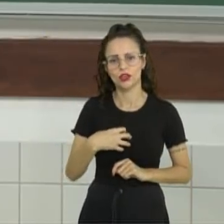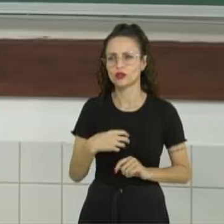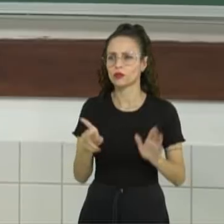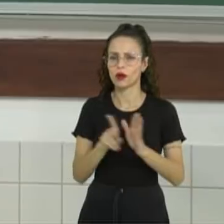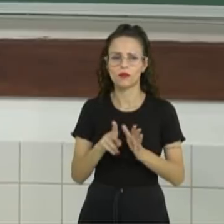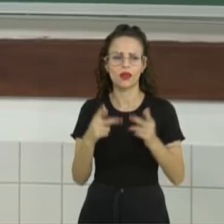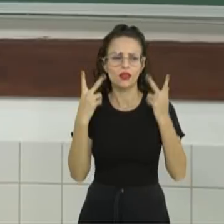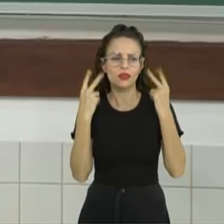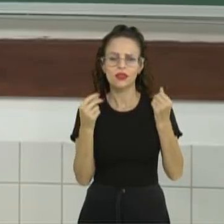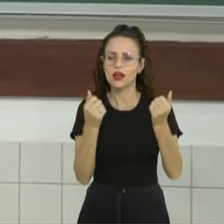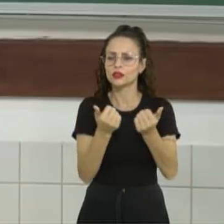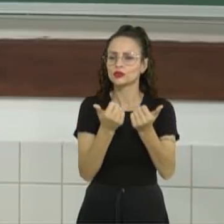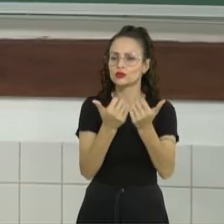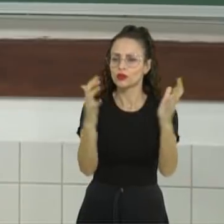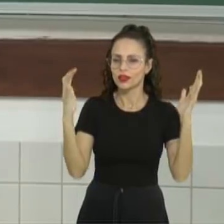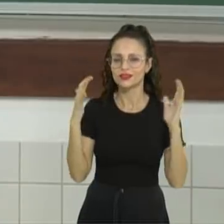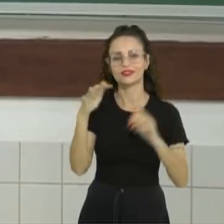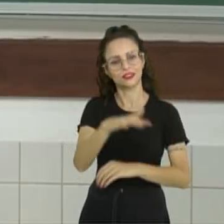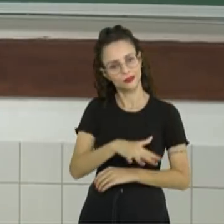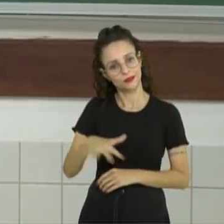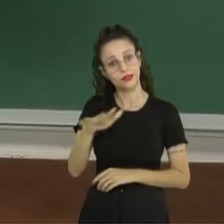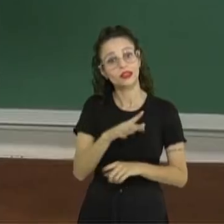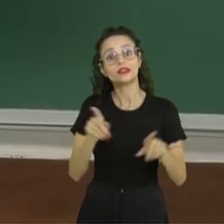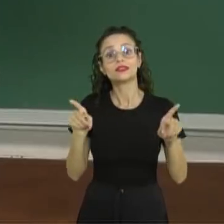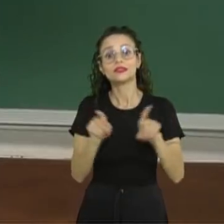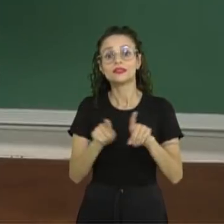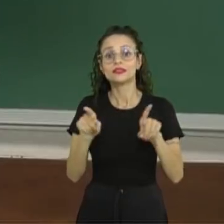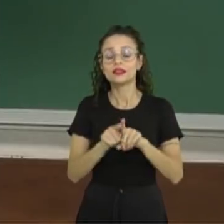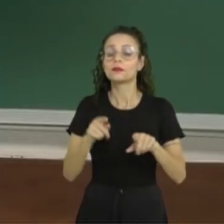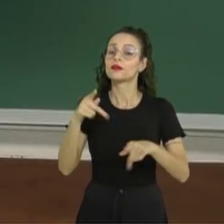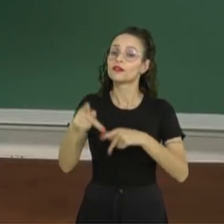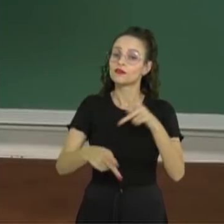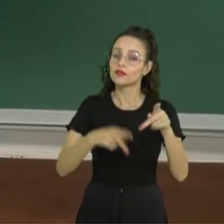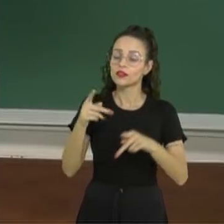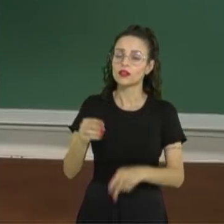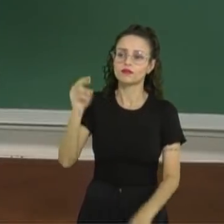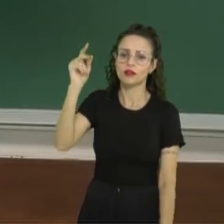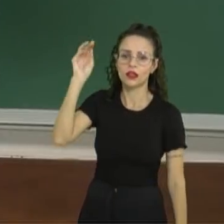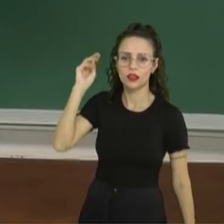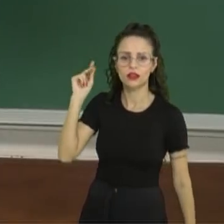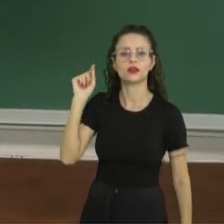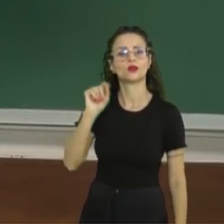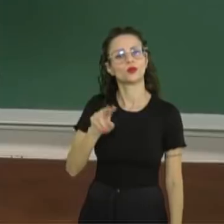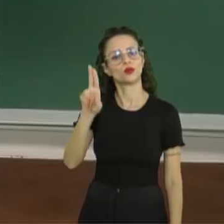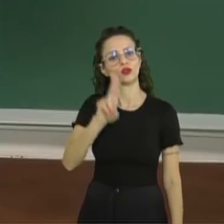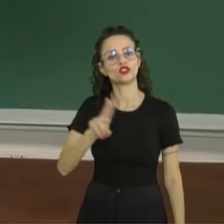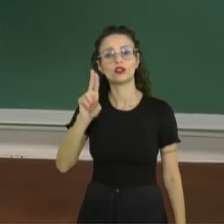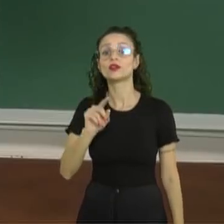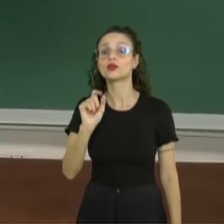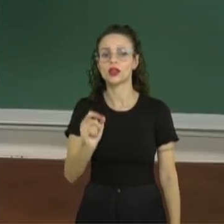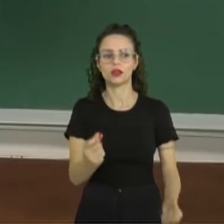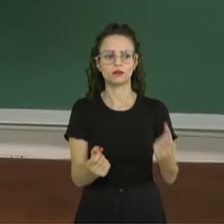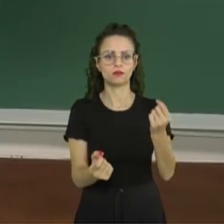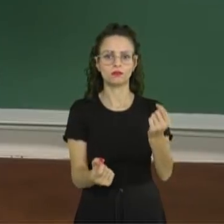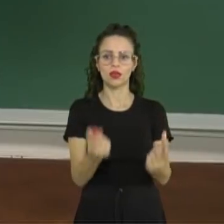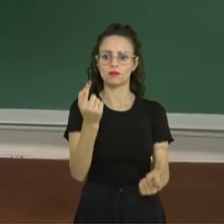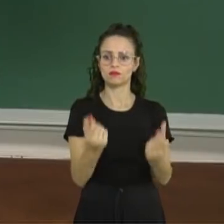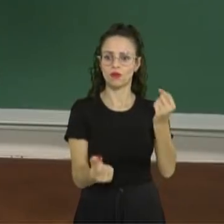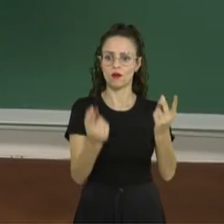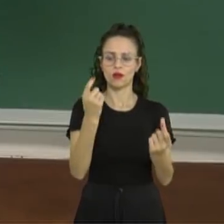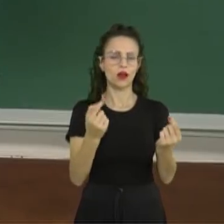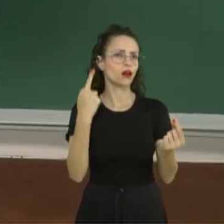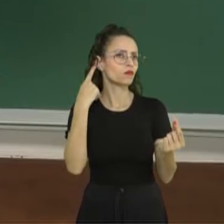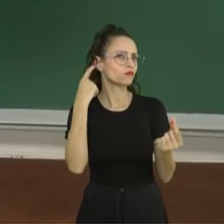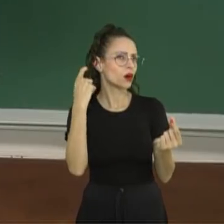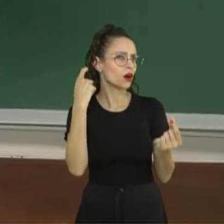natureza, tarefas ligadas à natureza, como inclusive civilizações pré-colombianas que se utilizavam do estourar da pipoca como uma contagem de